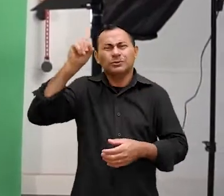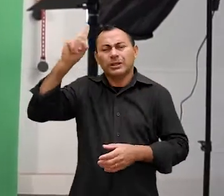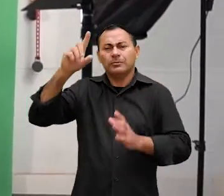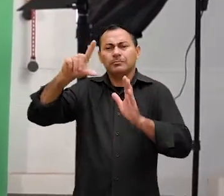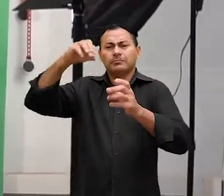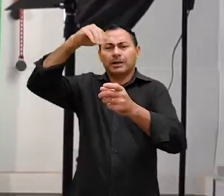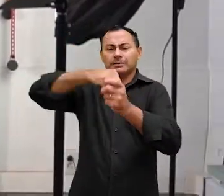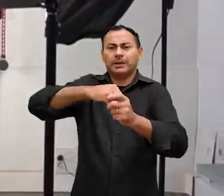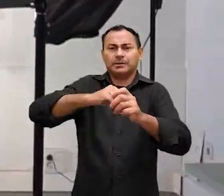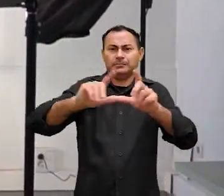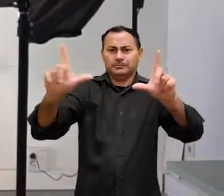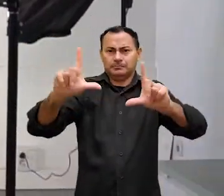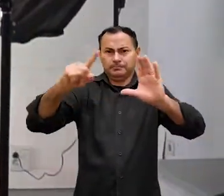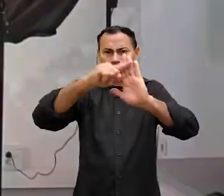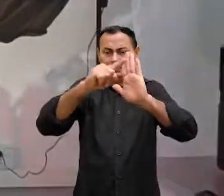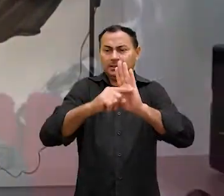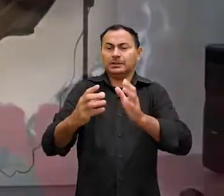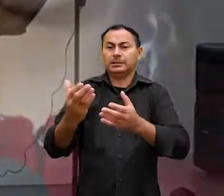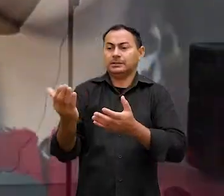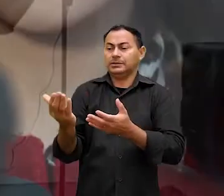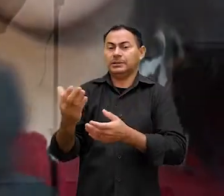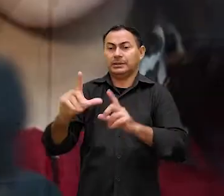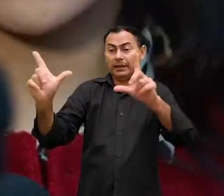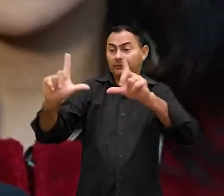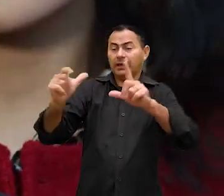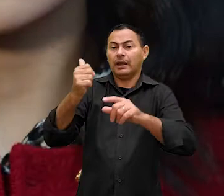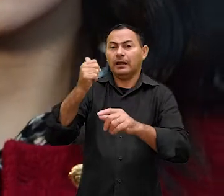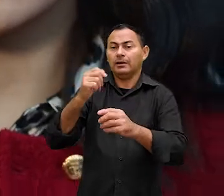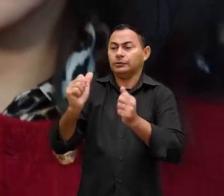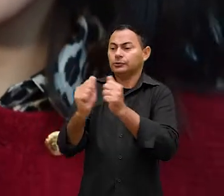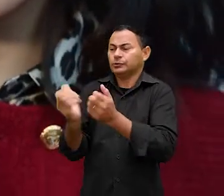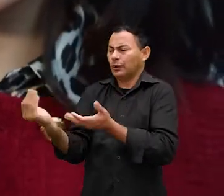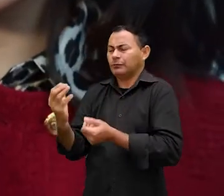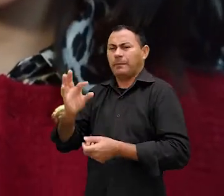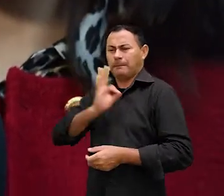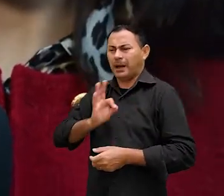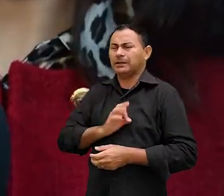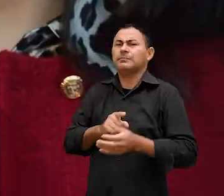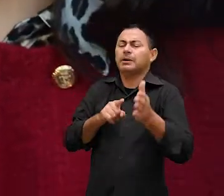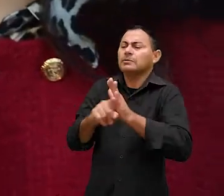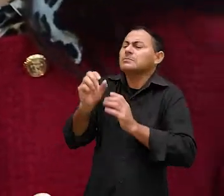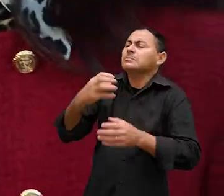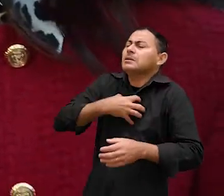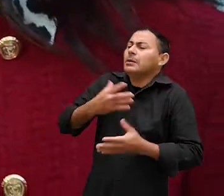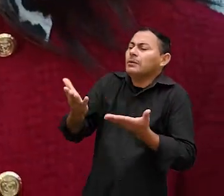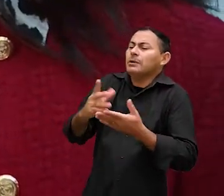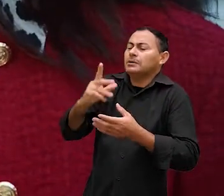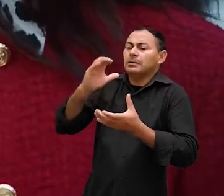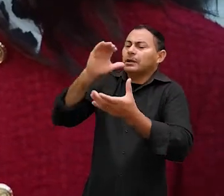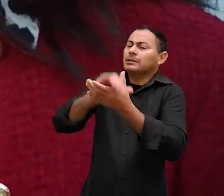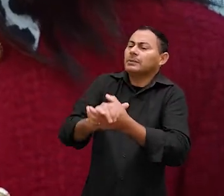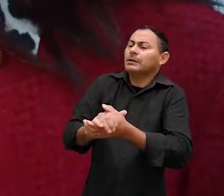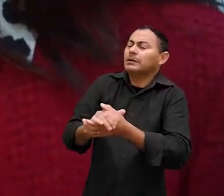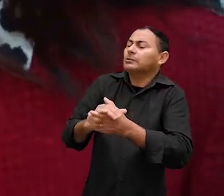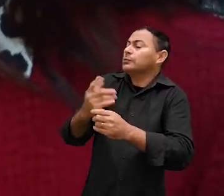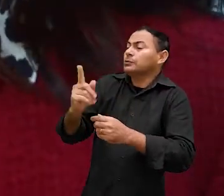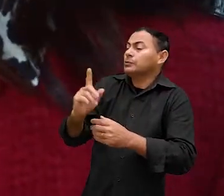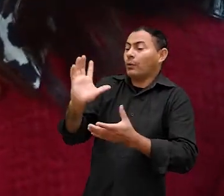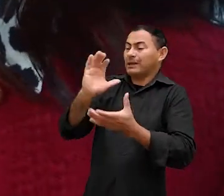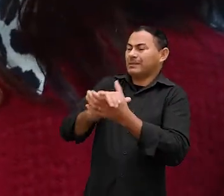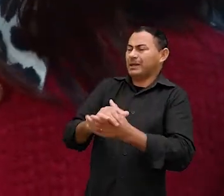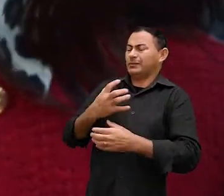televisão junto com um jovem padre. A entrevistadora perguntou a ele, como você se sente em relação ao celibato? Ele